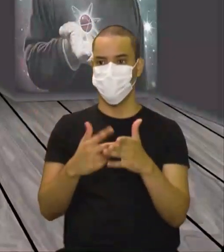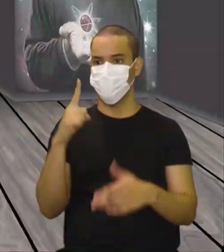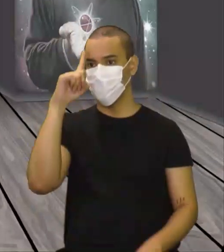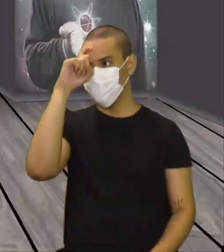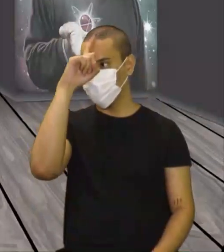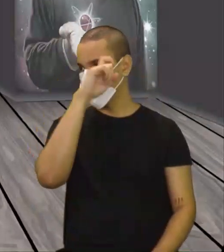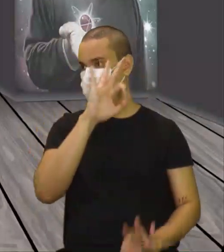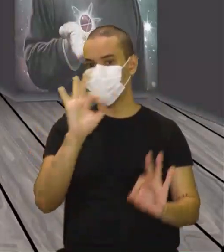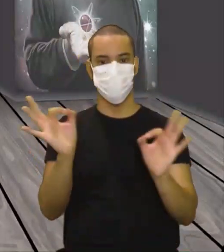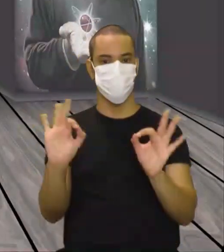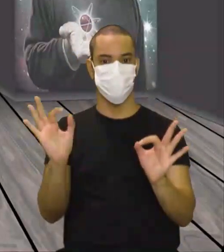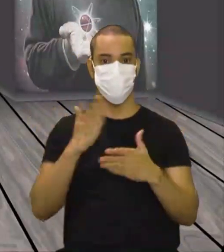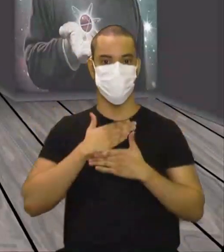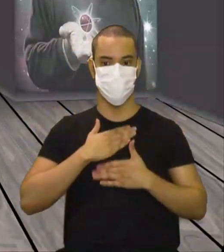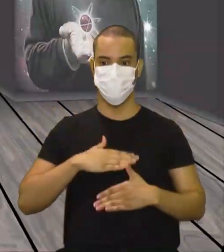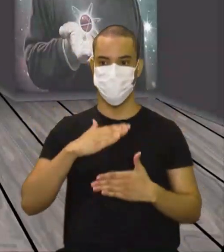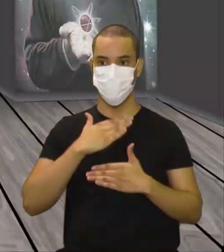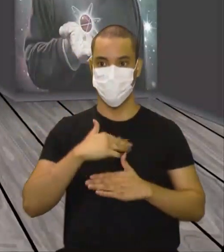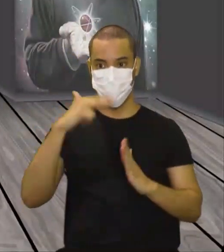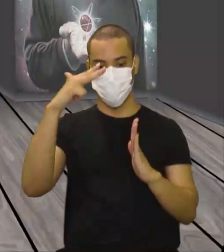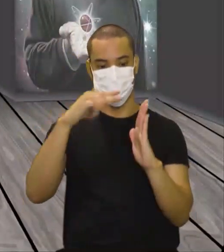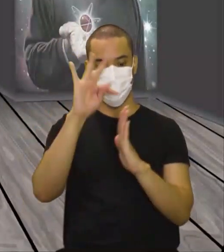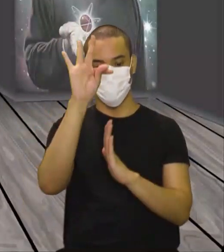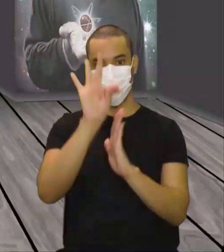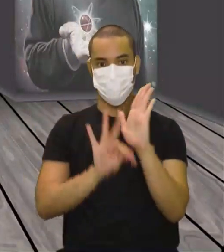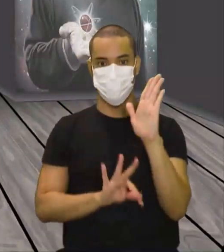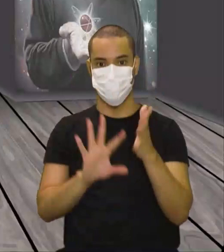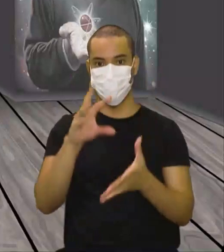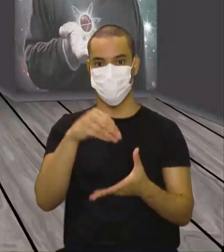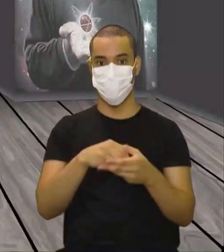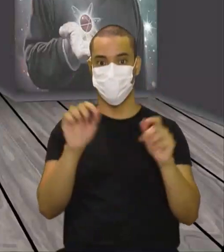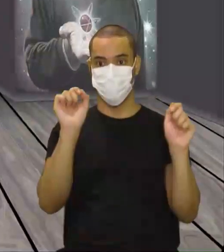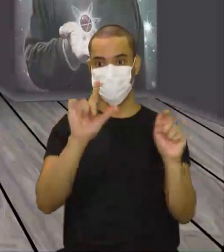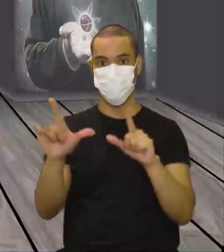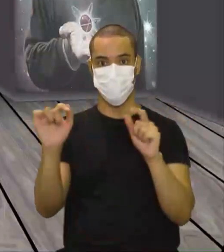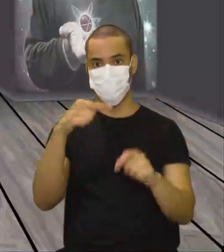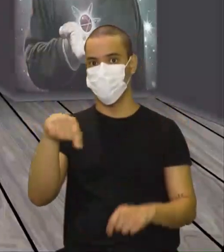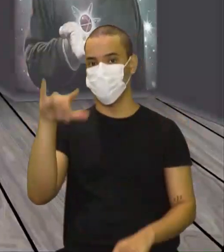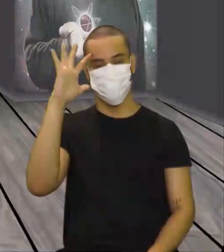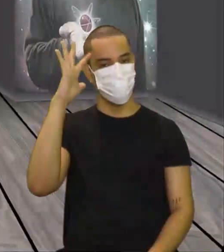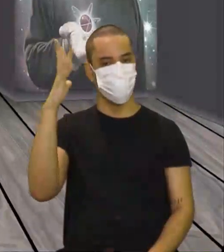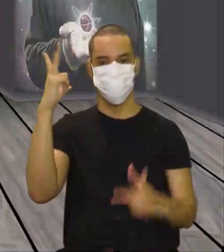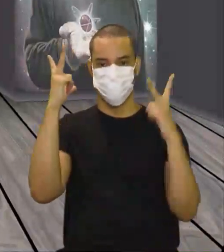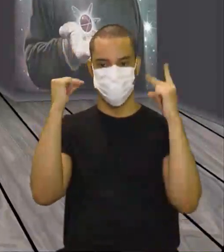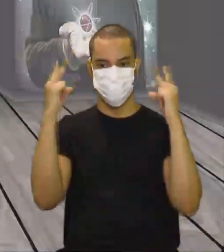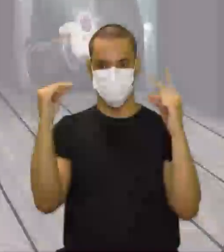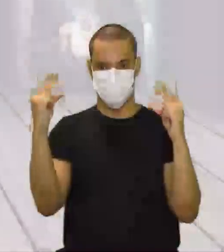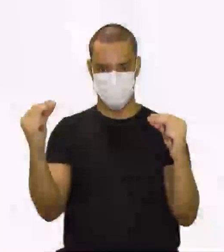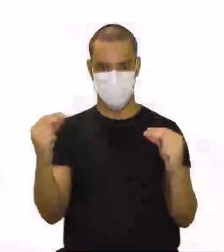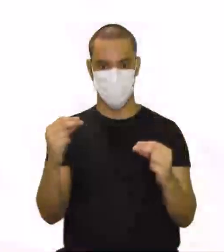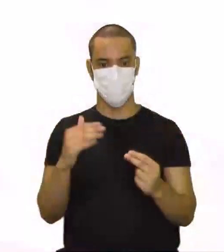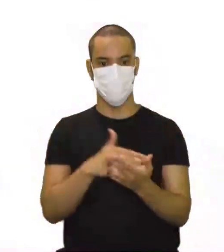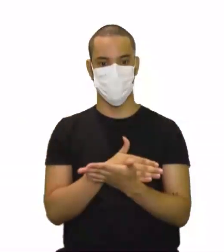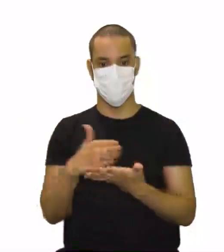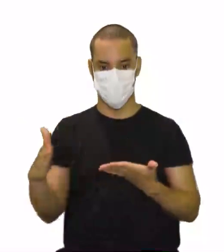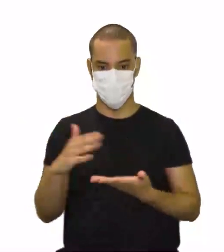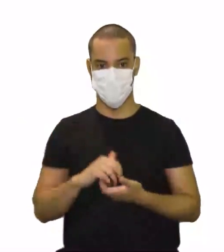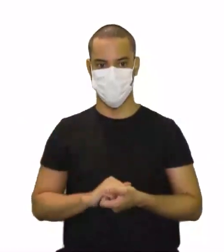calma e olhar os textos que vocês viram nos slides aí que você resolve tranquilamente. Vamos lá? Então,